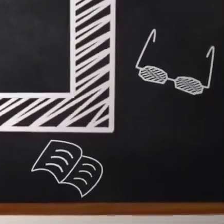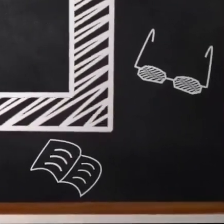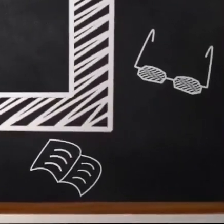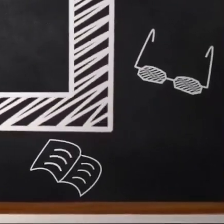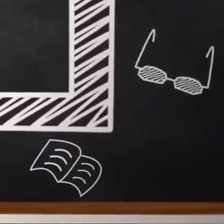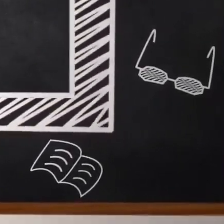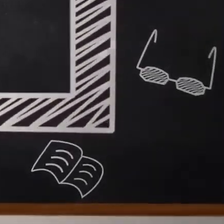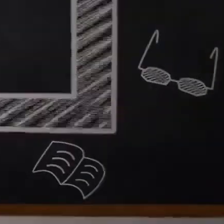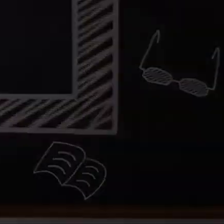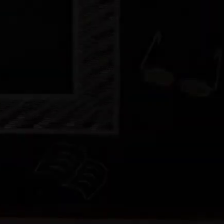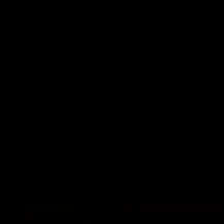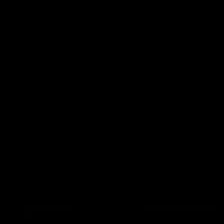Legenda Zanotto